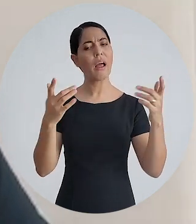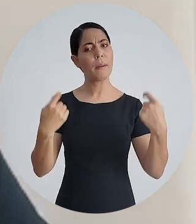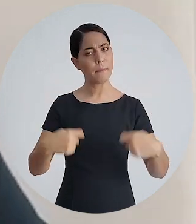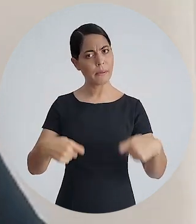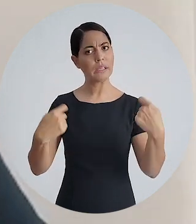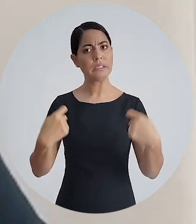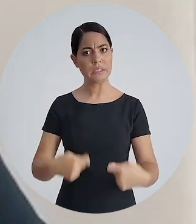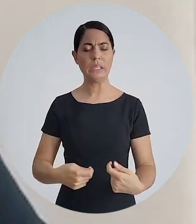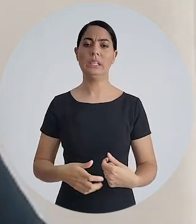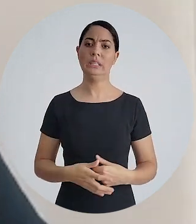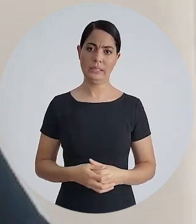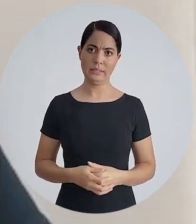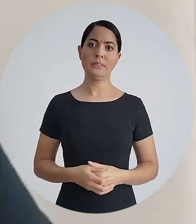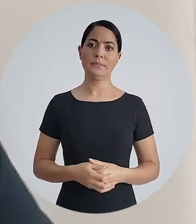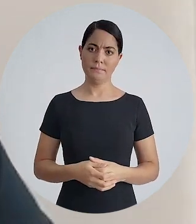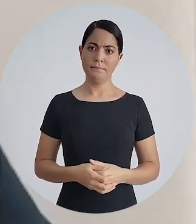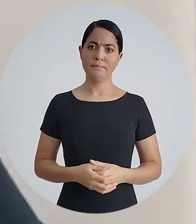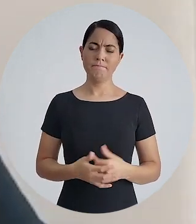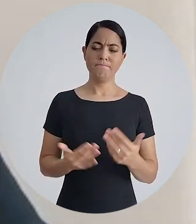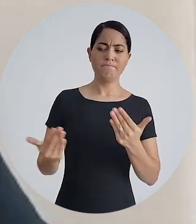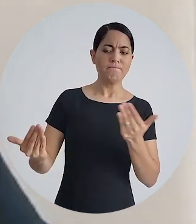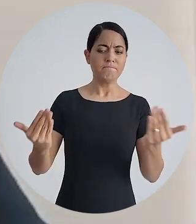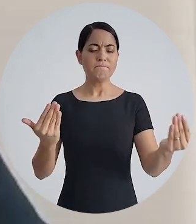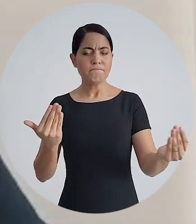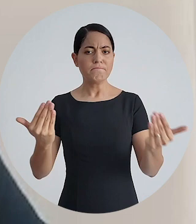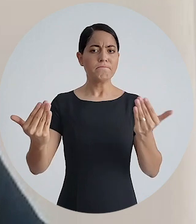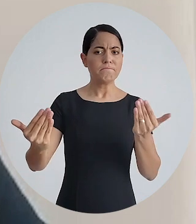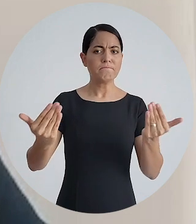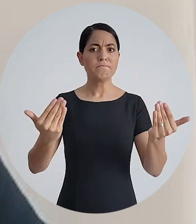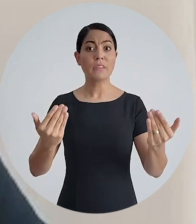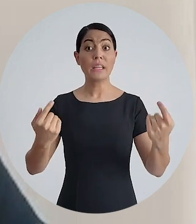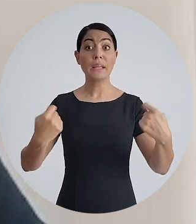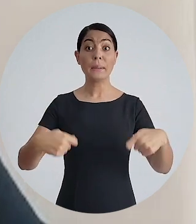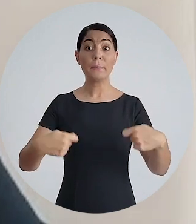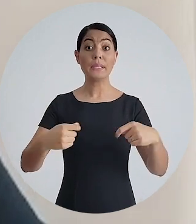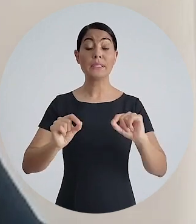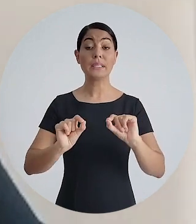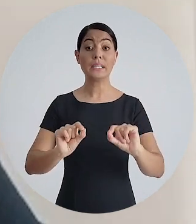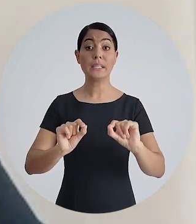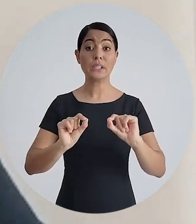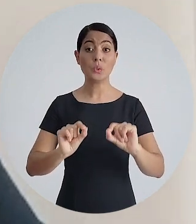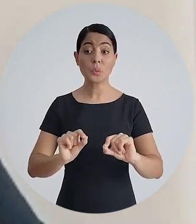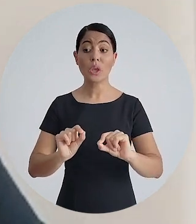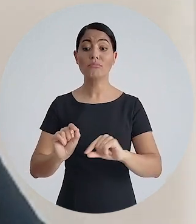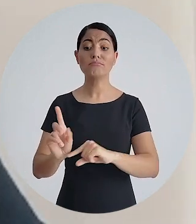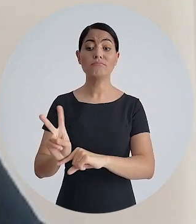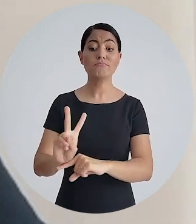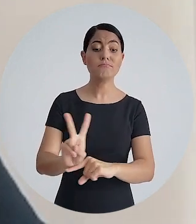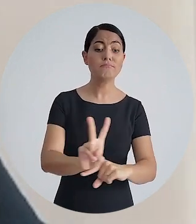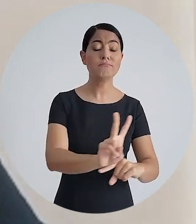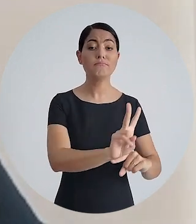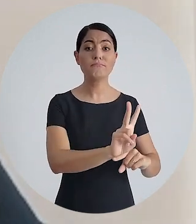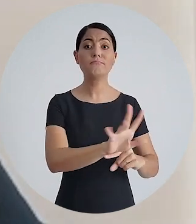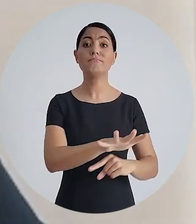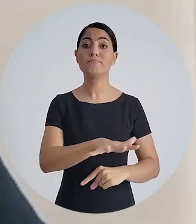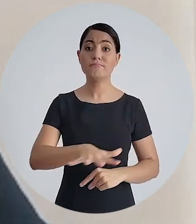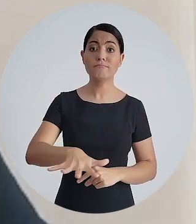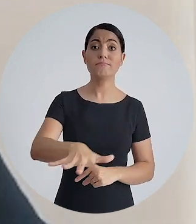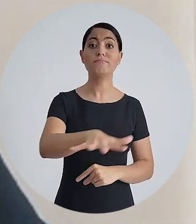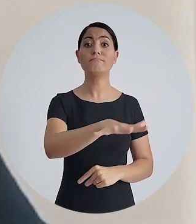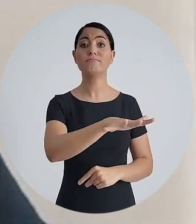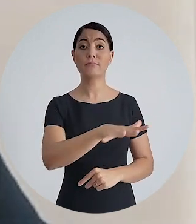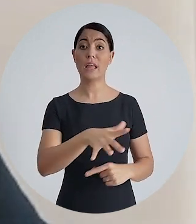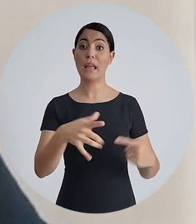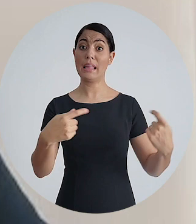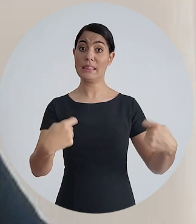compreender, possam considerar e possam zelar efetivamente